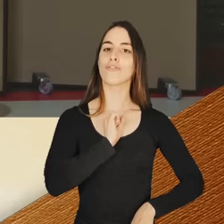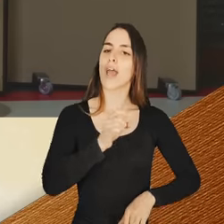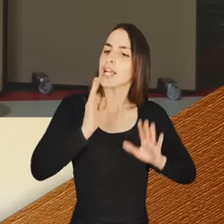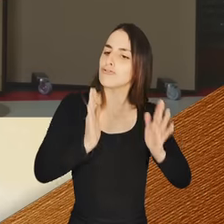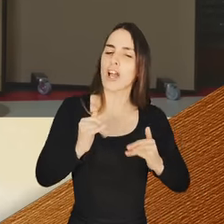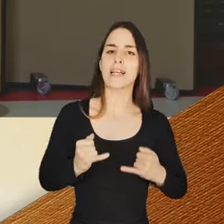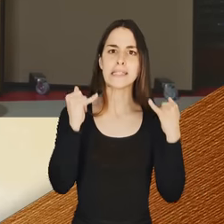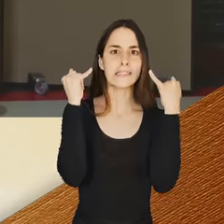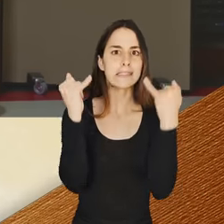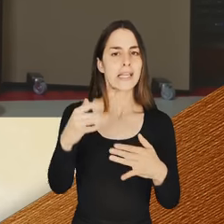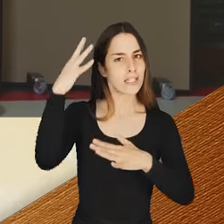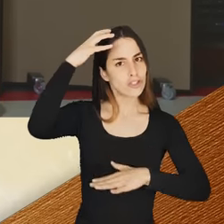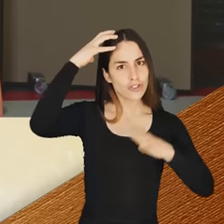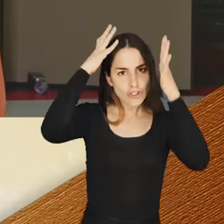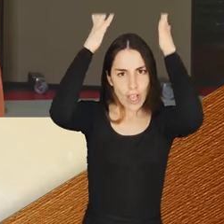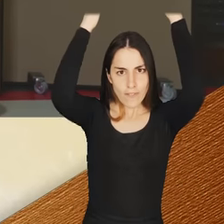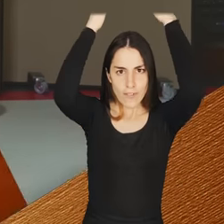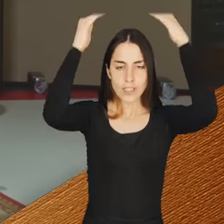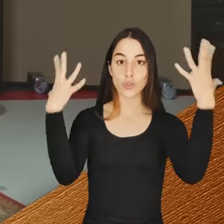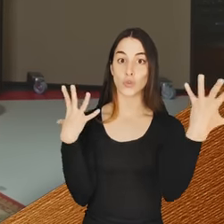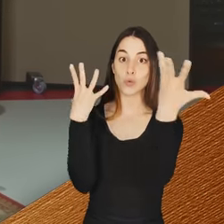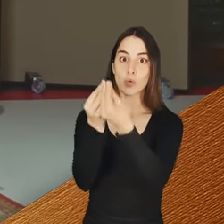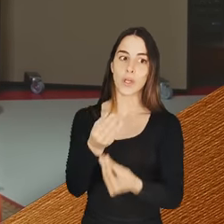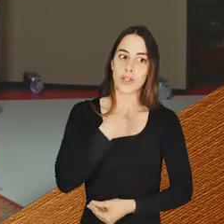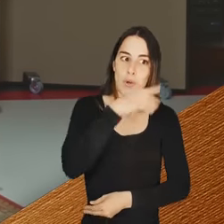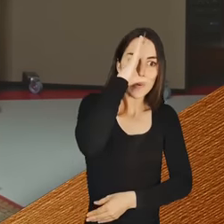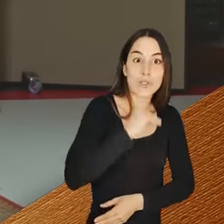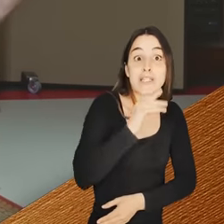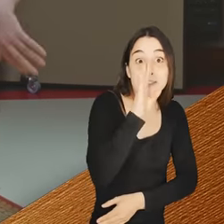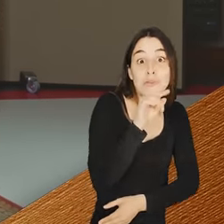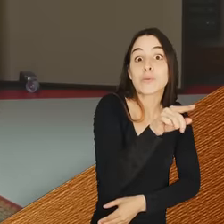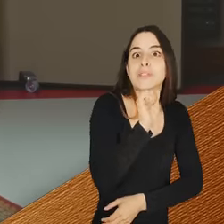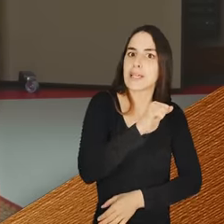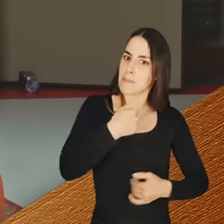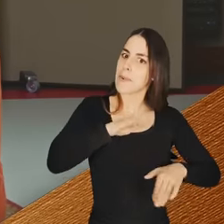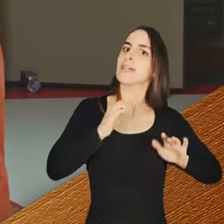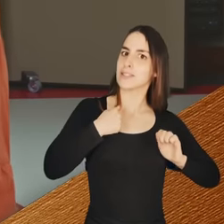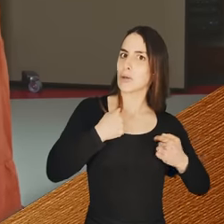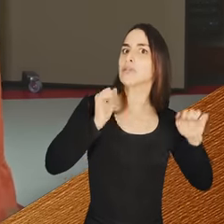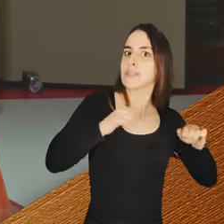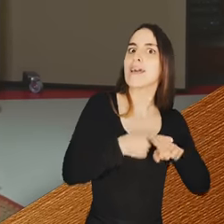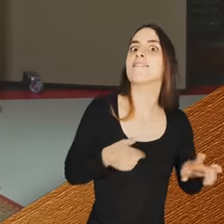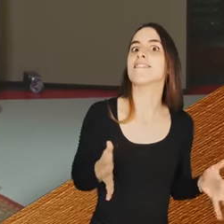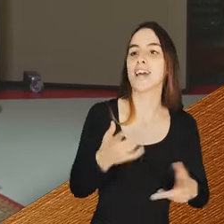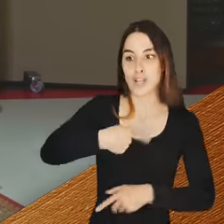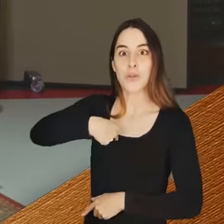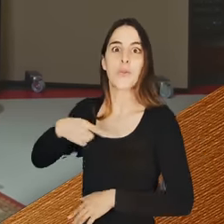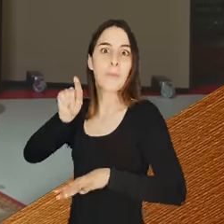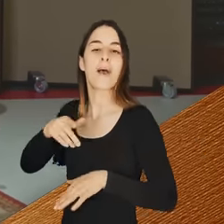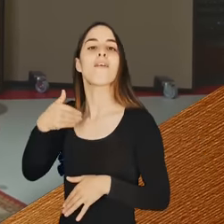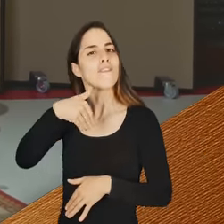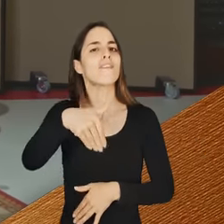estamos muito empolgados, não estamos? Eu, quanto a ti, não sei, Vítor, mas eu estou muito empolgada. Então vamos ter com o Ricardo? E já estou com fome. Bora lá ter com o Ricardo.